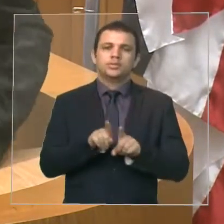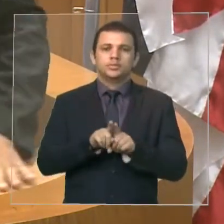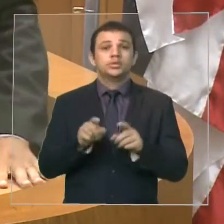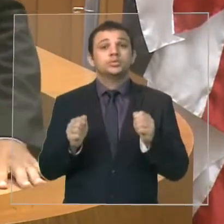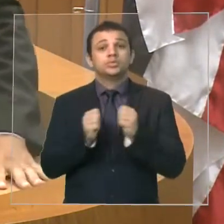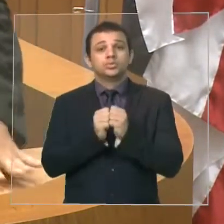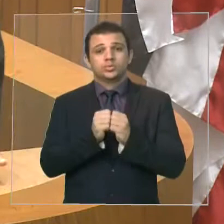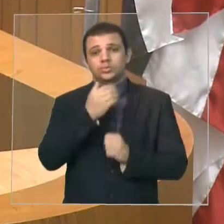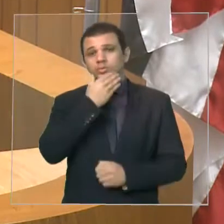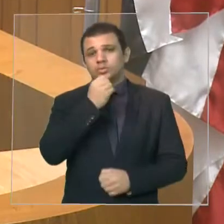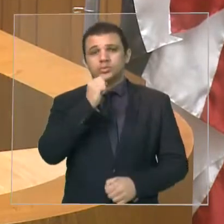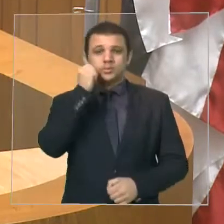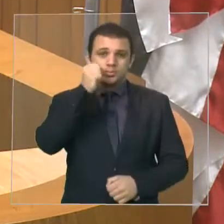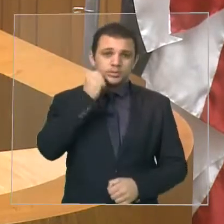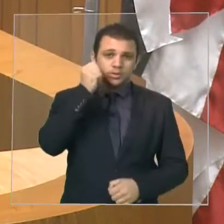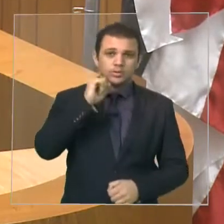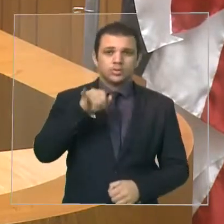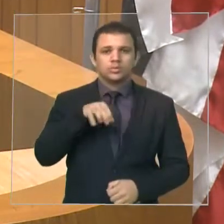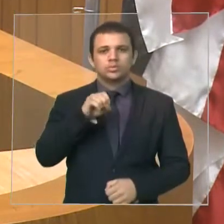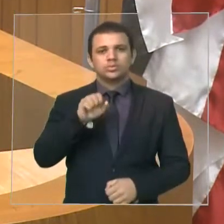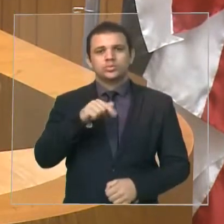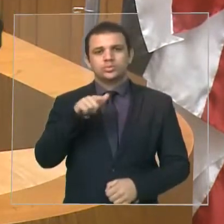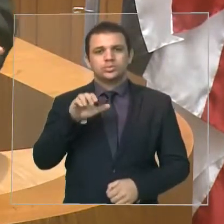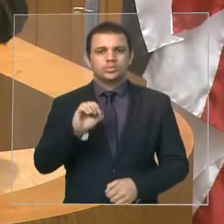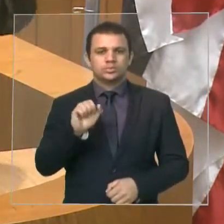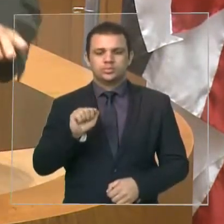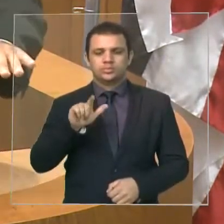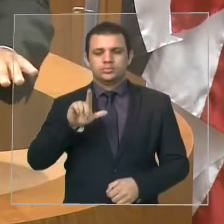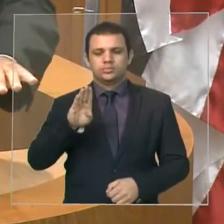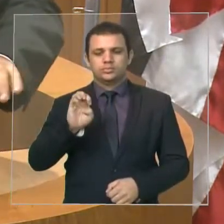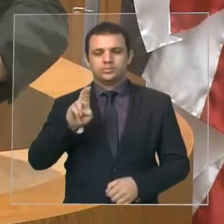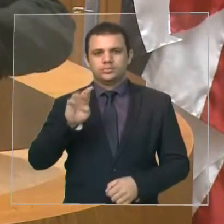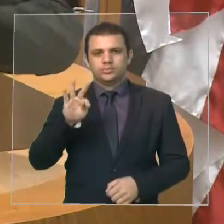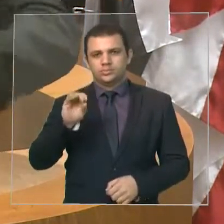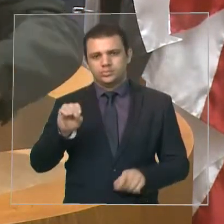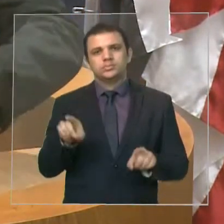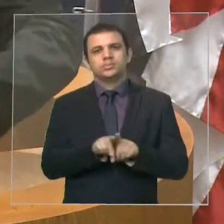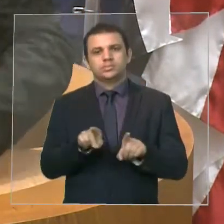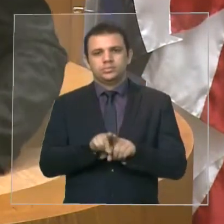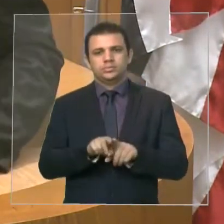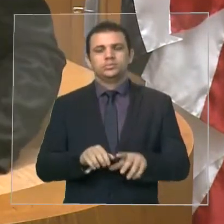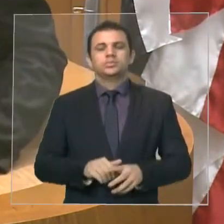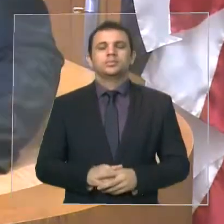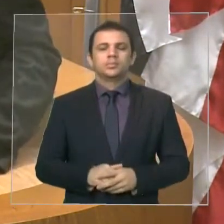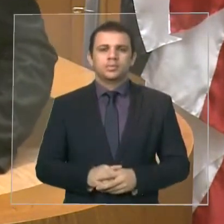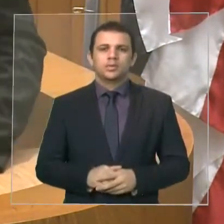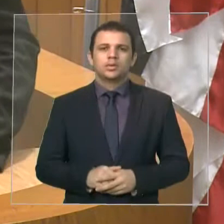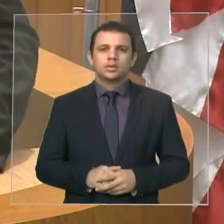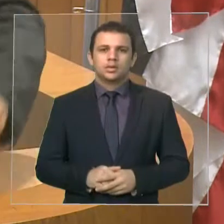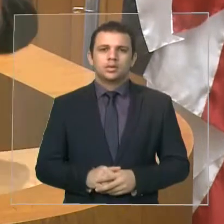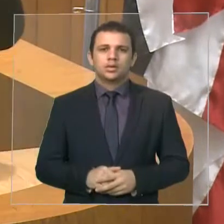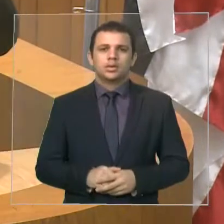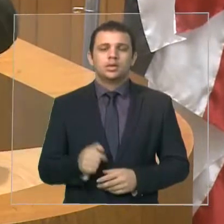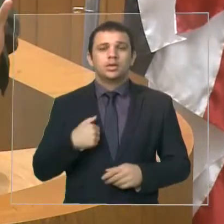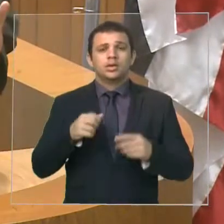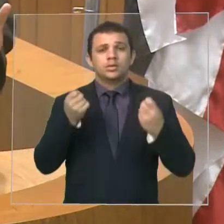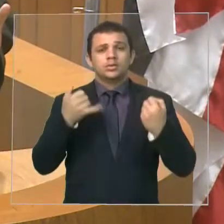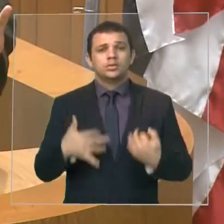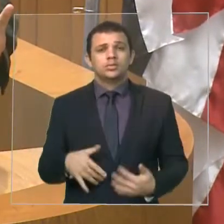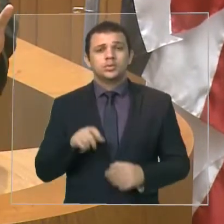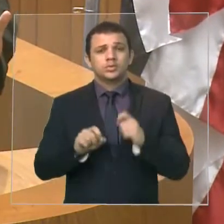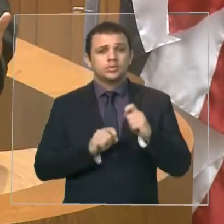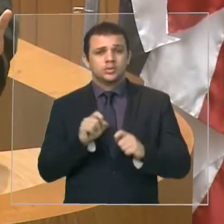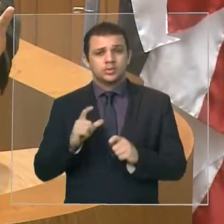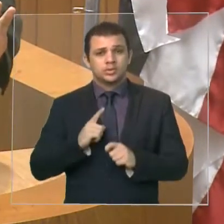nós falamos a respeito do programa Minha Casa Minha Vida, deputado Alexandre, que tem 500